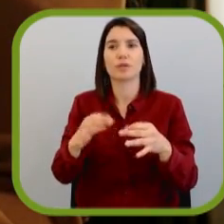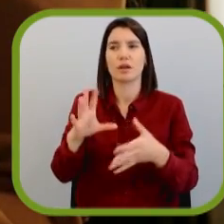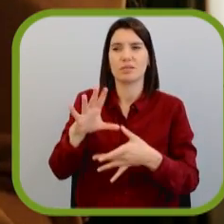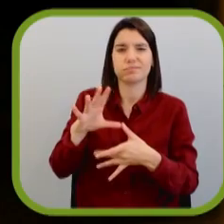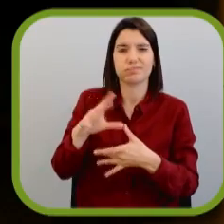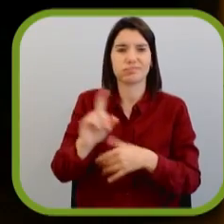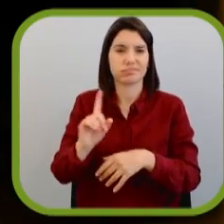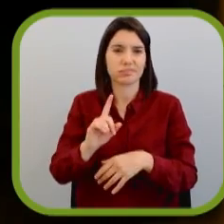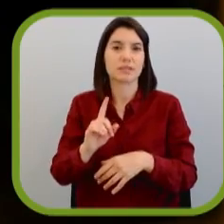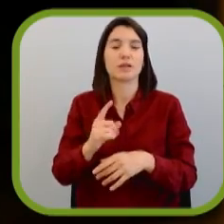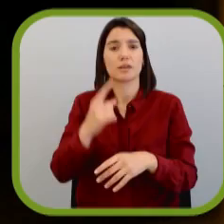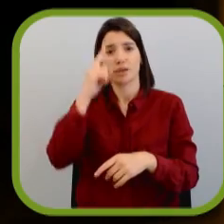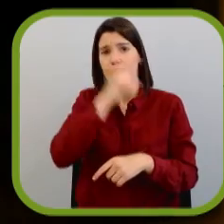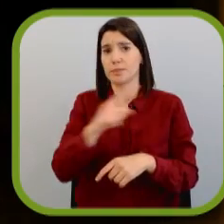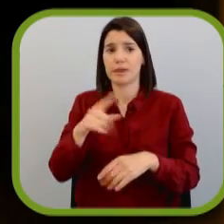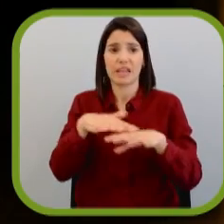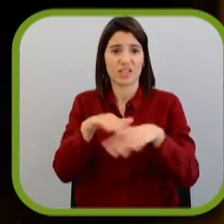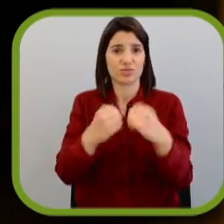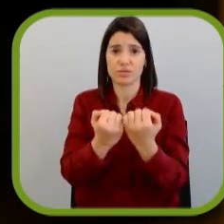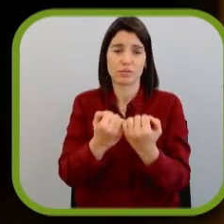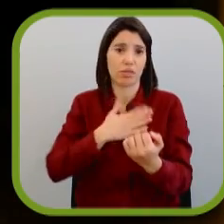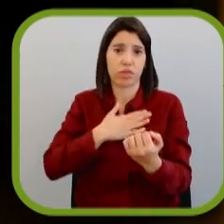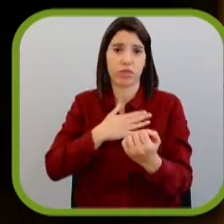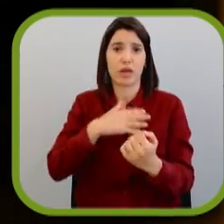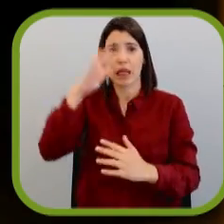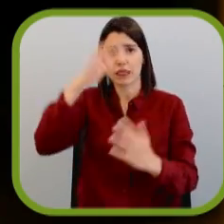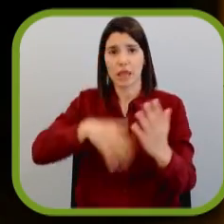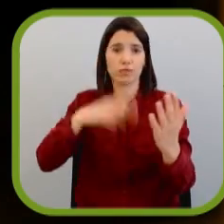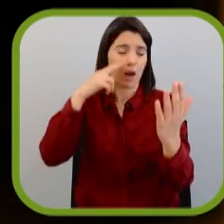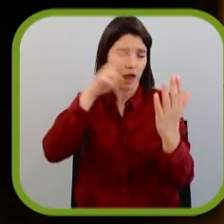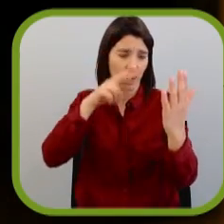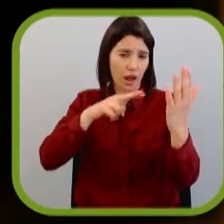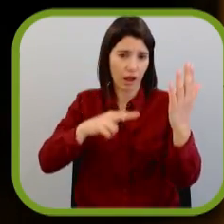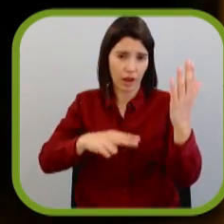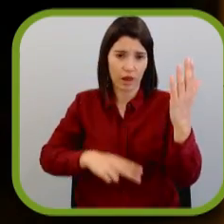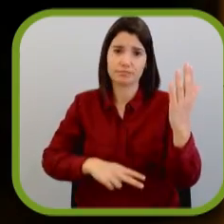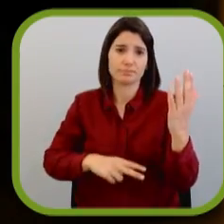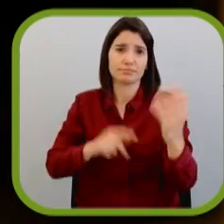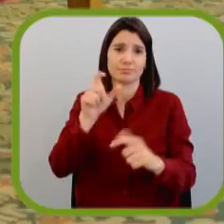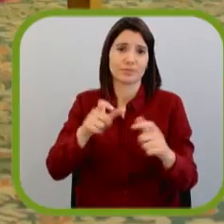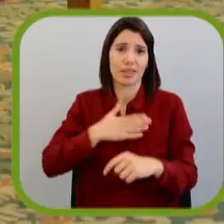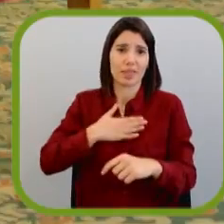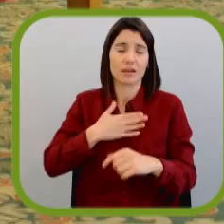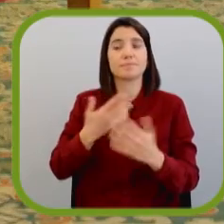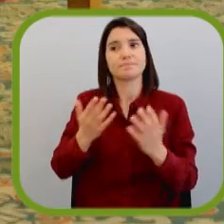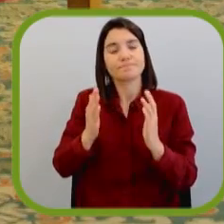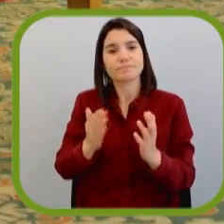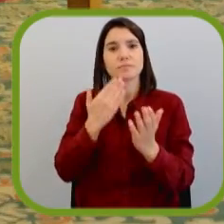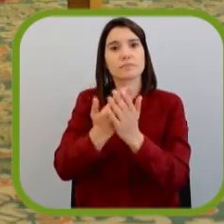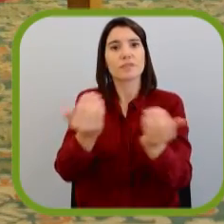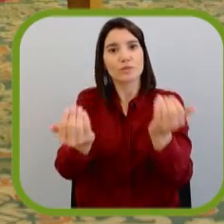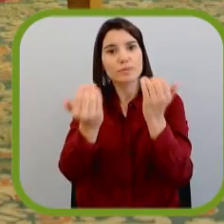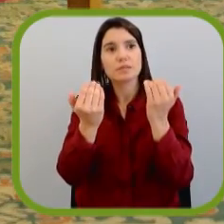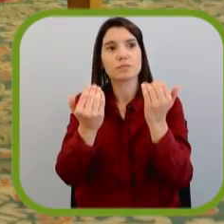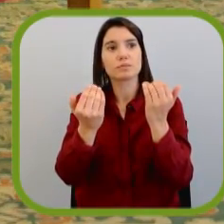que não seja muito chata, porque nós todos sabemos que ninguém nas redes sociais vai estar a ler textos e textos e textos grandes. Convém então